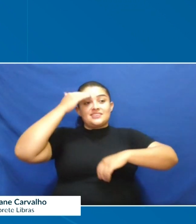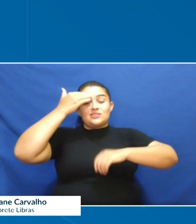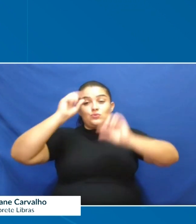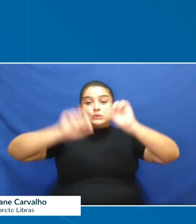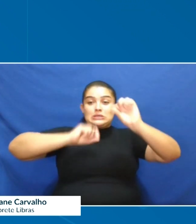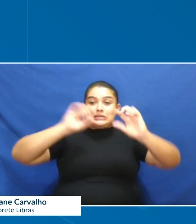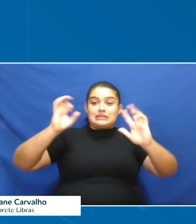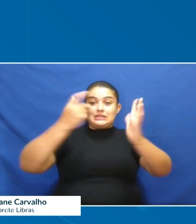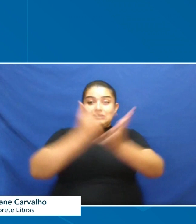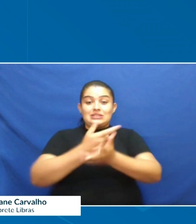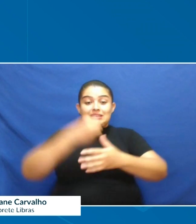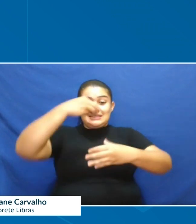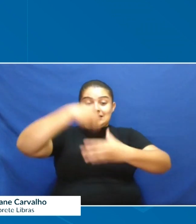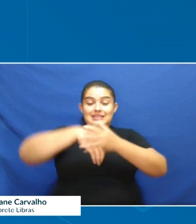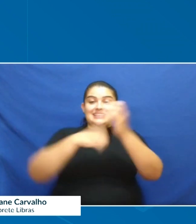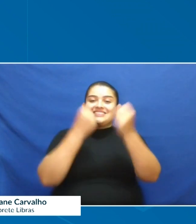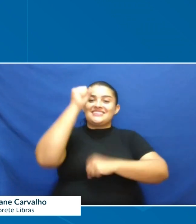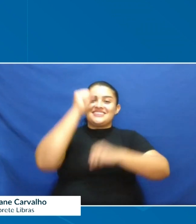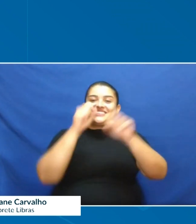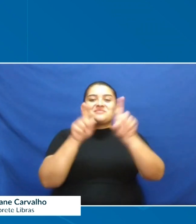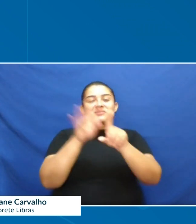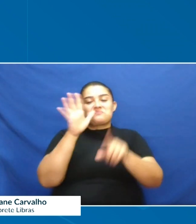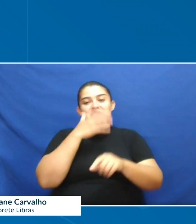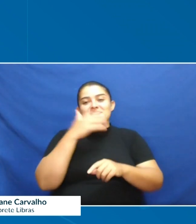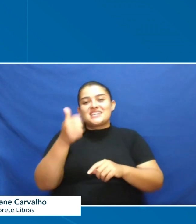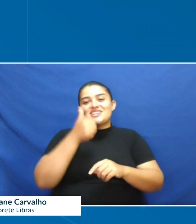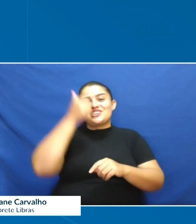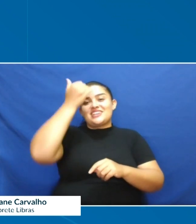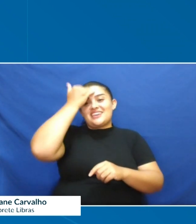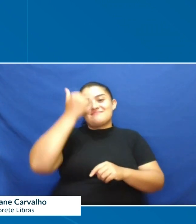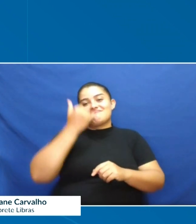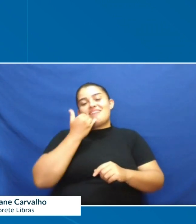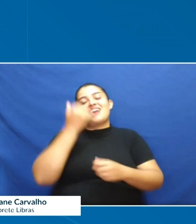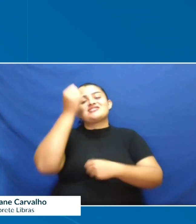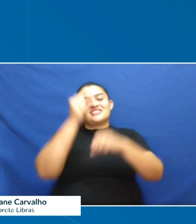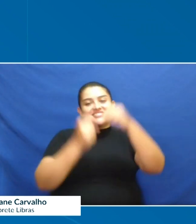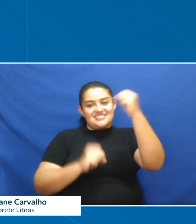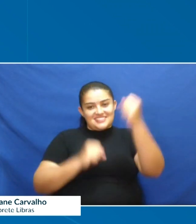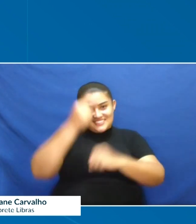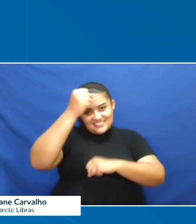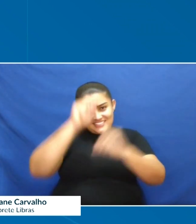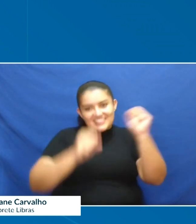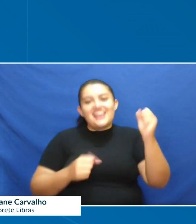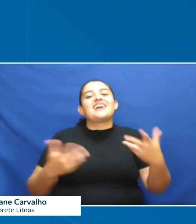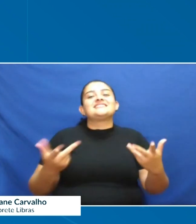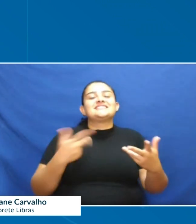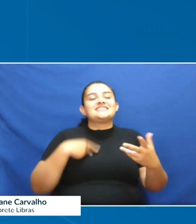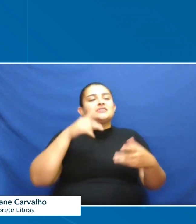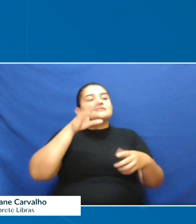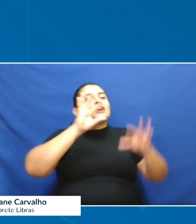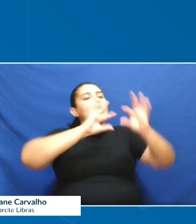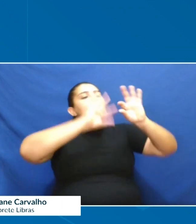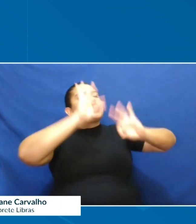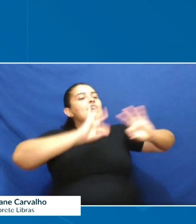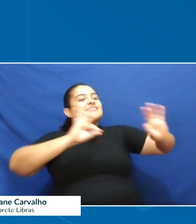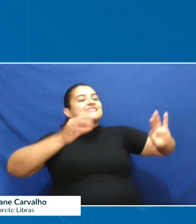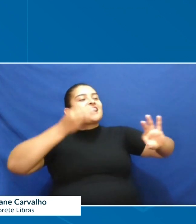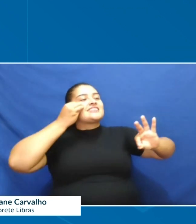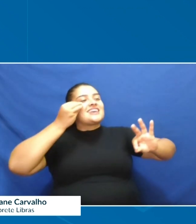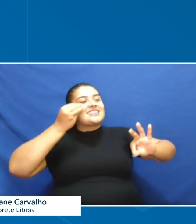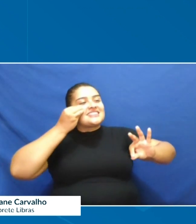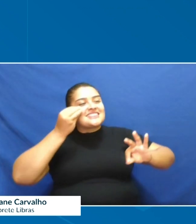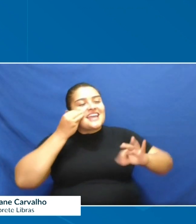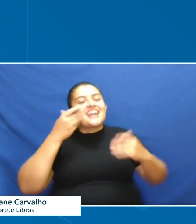na fábrica e melhorar o layout da fábrica. Portanto, mexer lá, fazer a modelagem em simulação